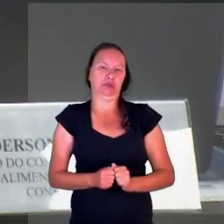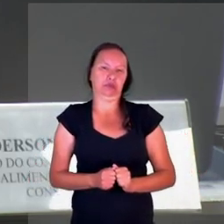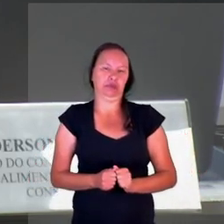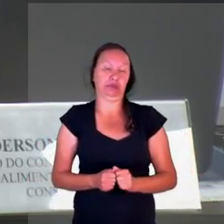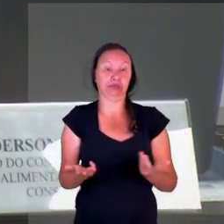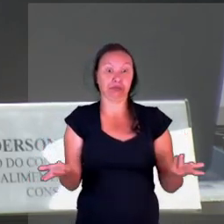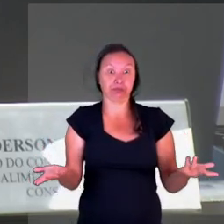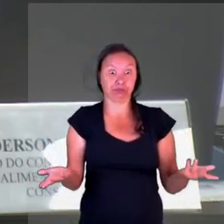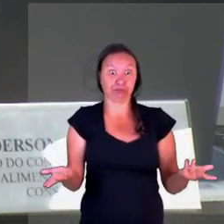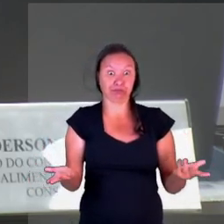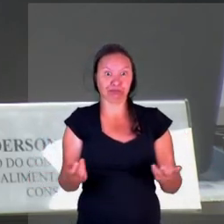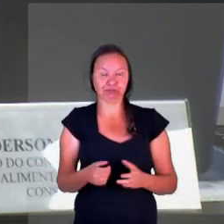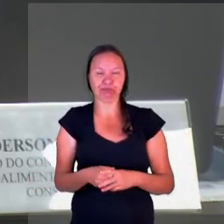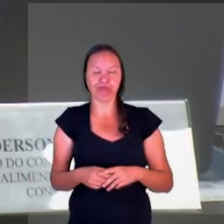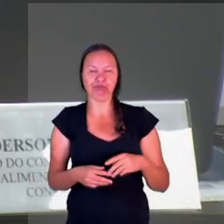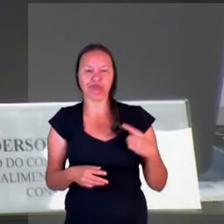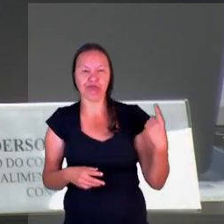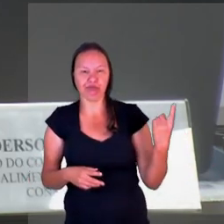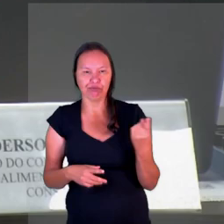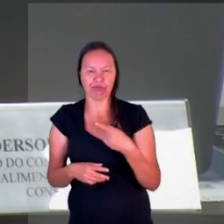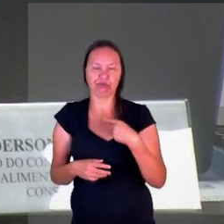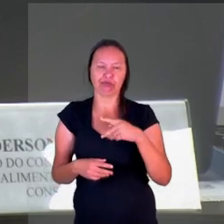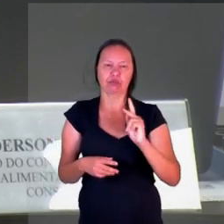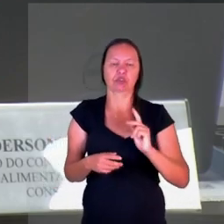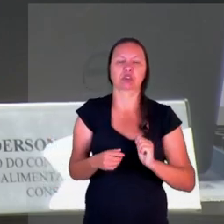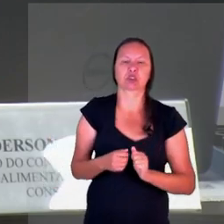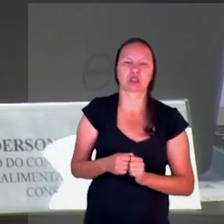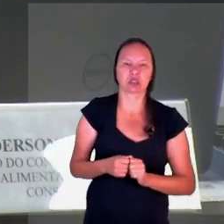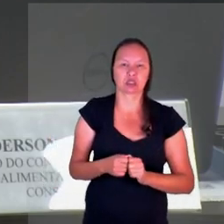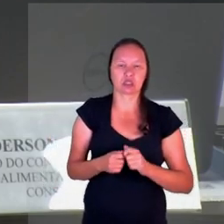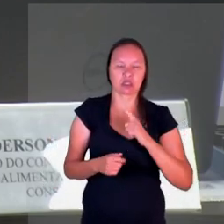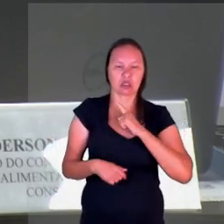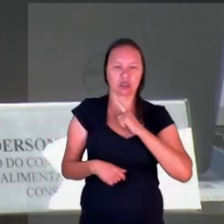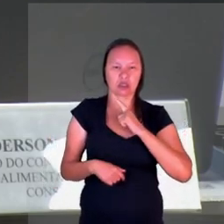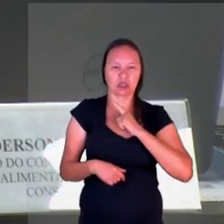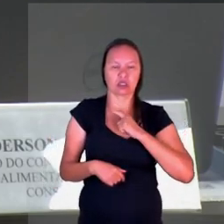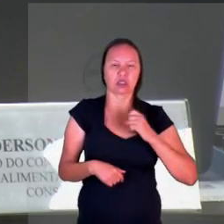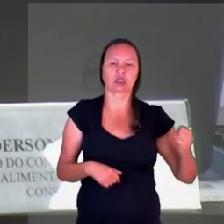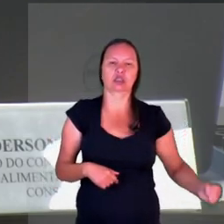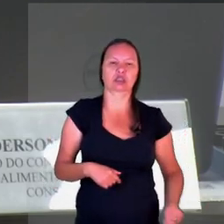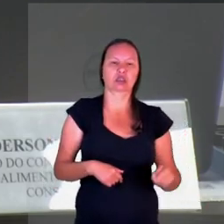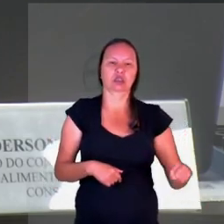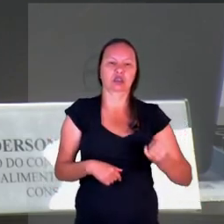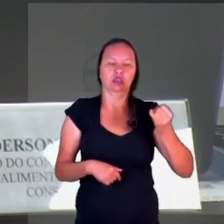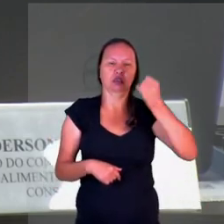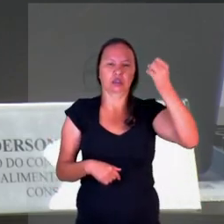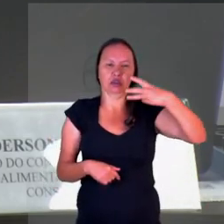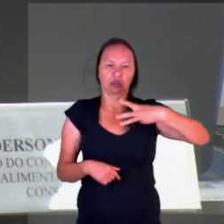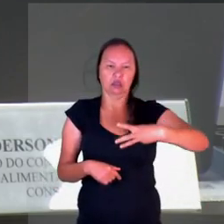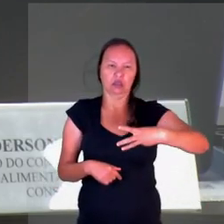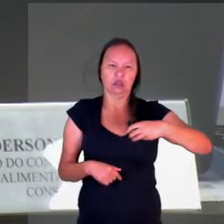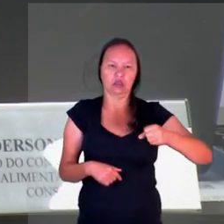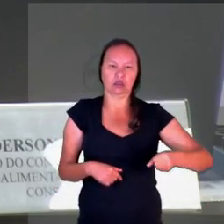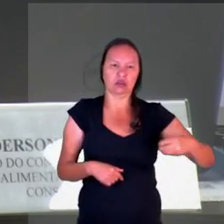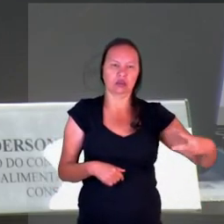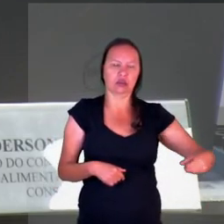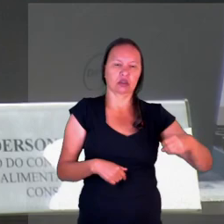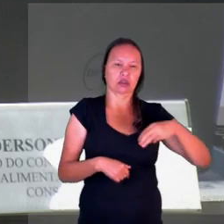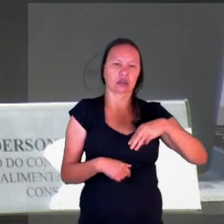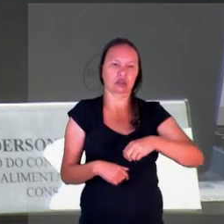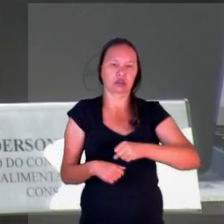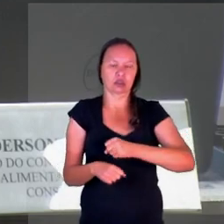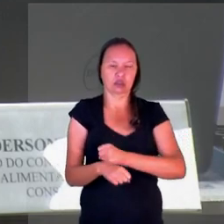e e desses você vê a gente tem aí portanto a cada 3,6 segundos em